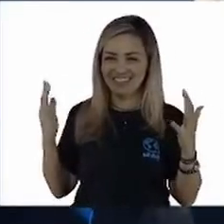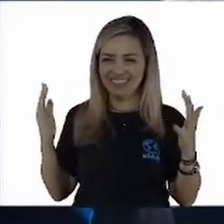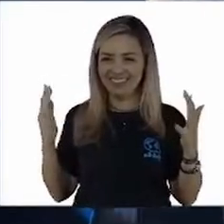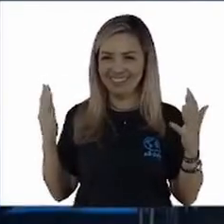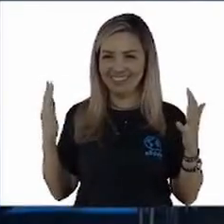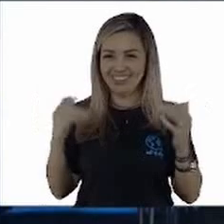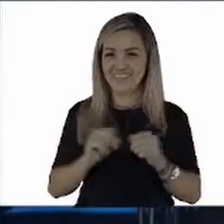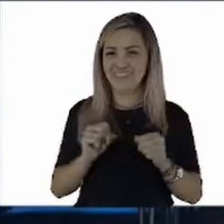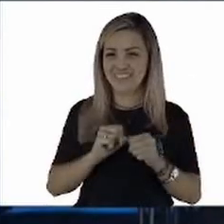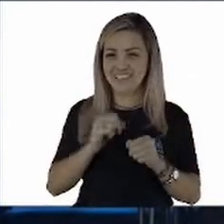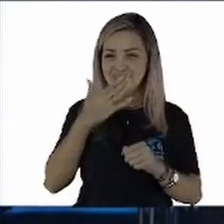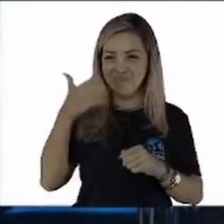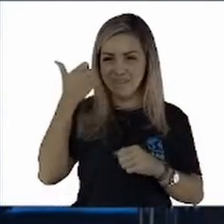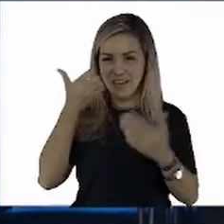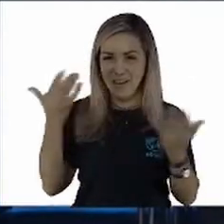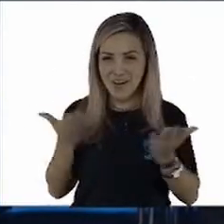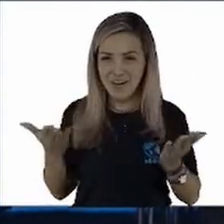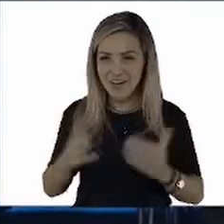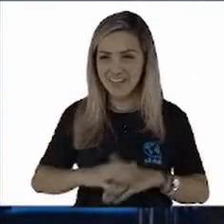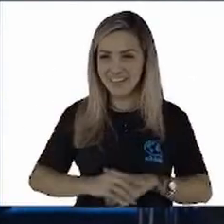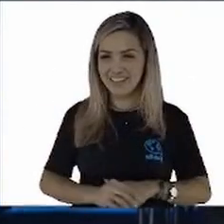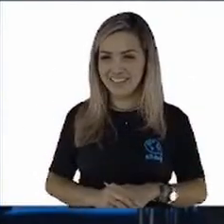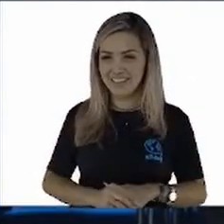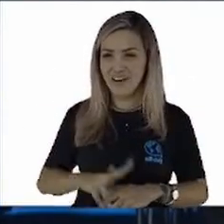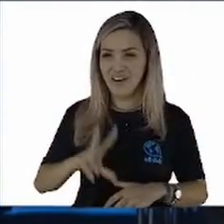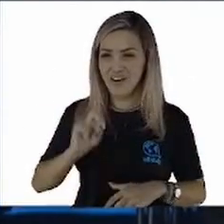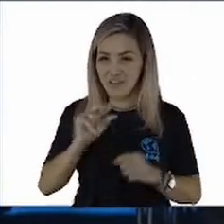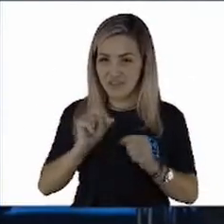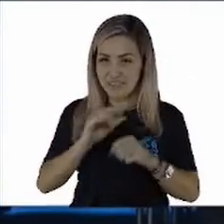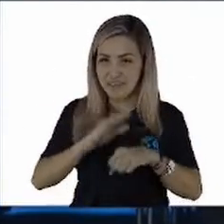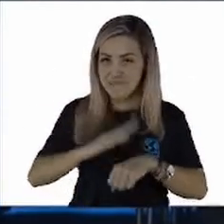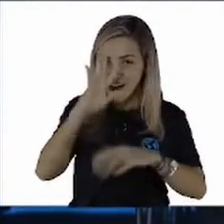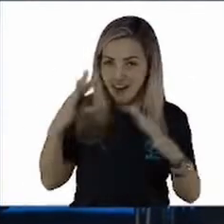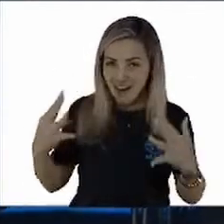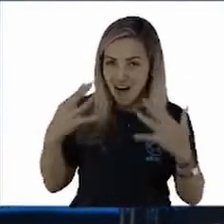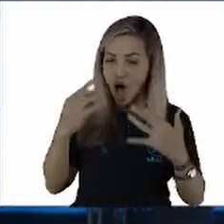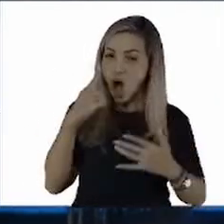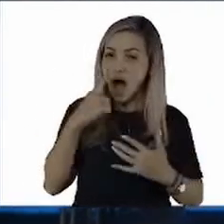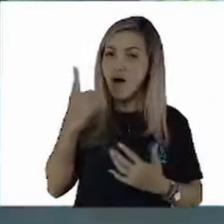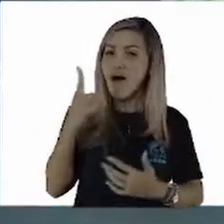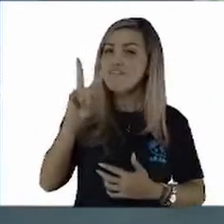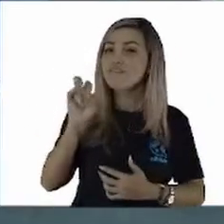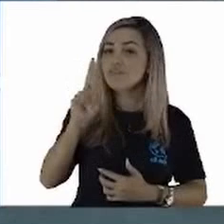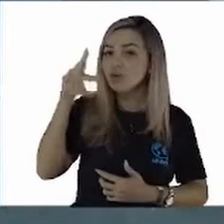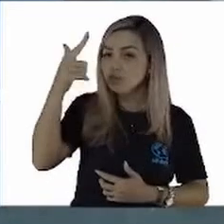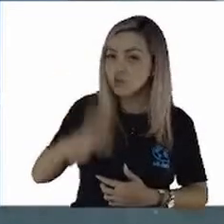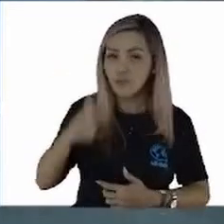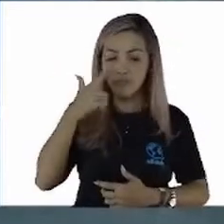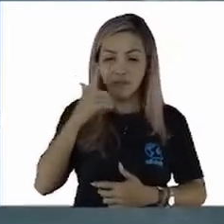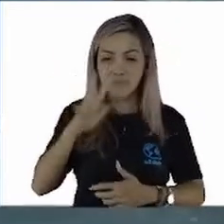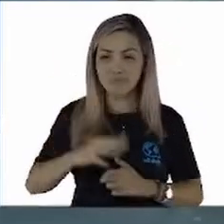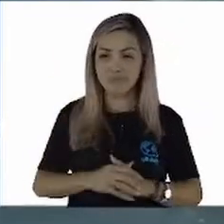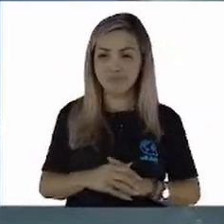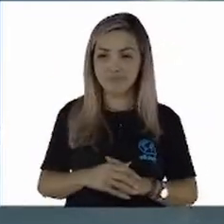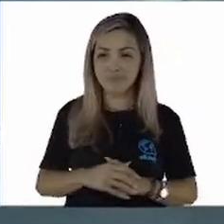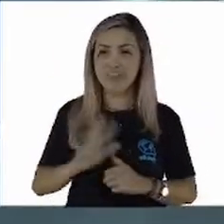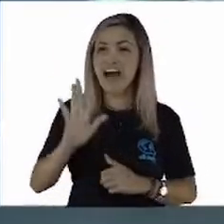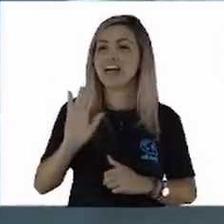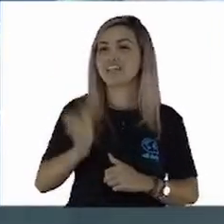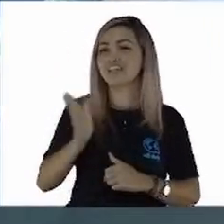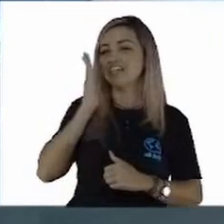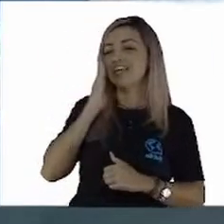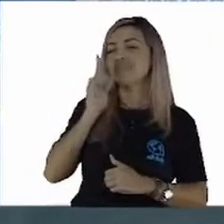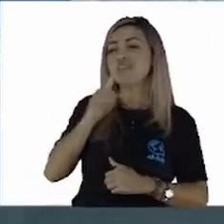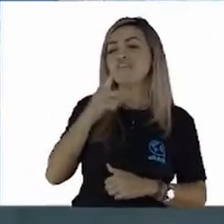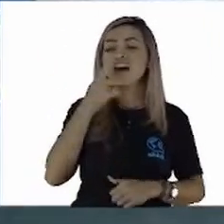Vou fazer melhor. Eu vou fazer mais impressionante. Vitor Hugo, deixa eu fazer de novo. Olha só. Vitor Hugo, ah, já sei.